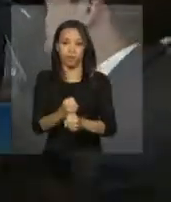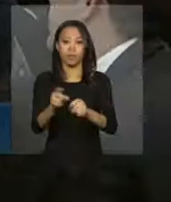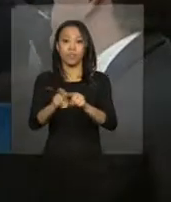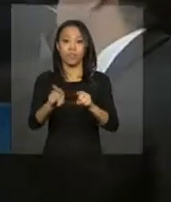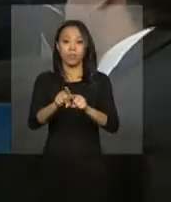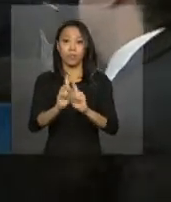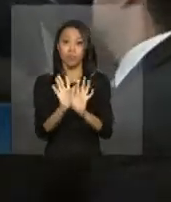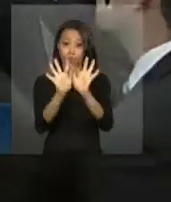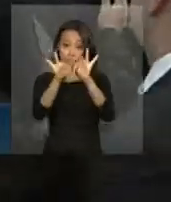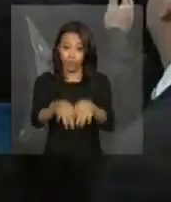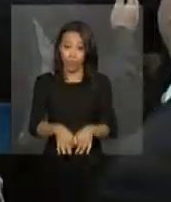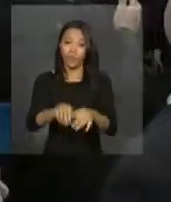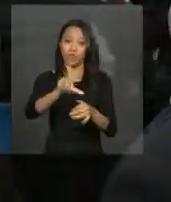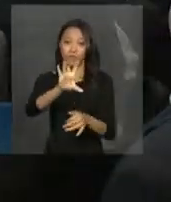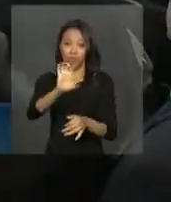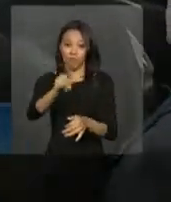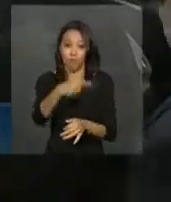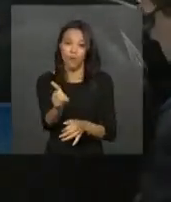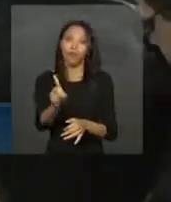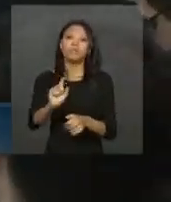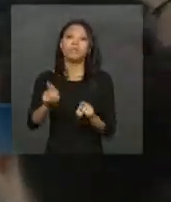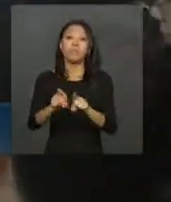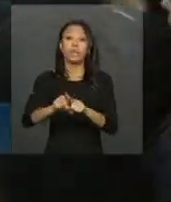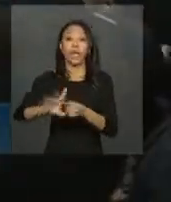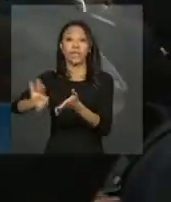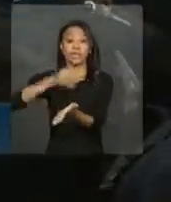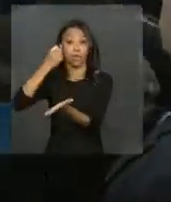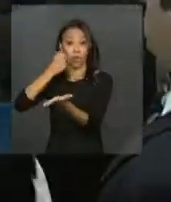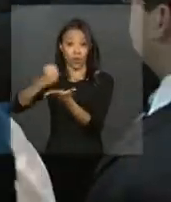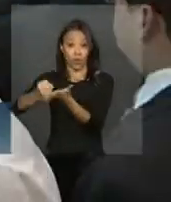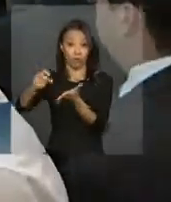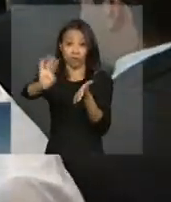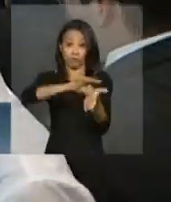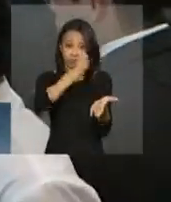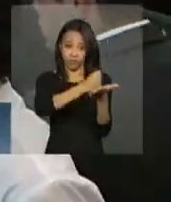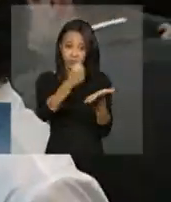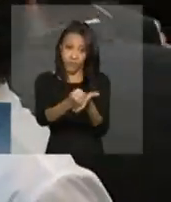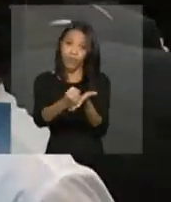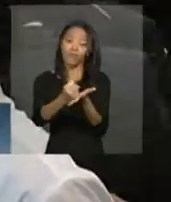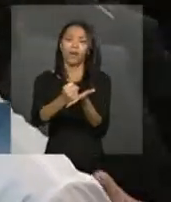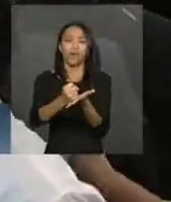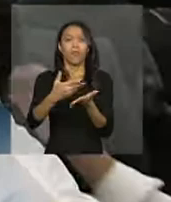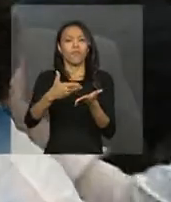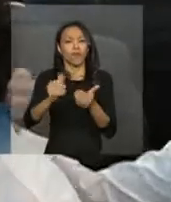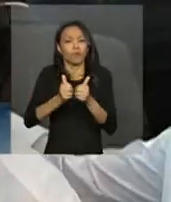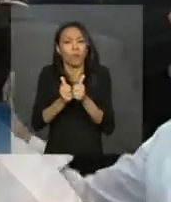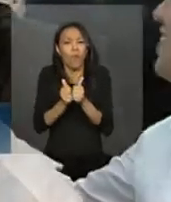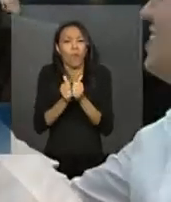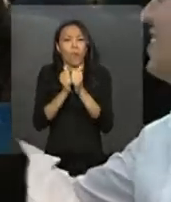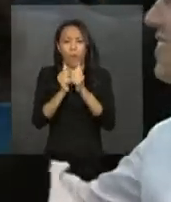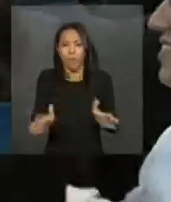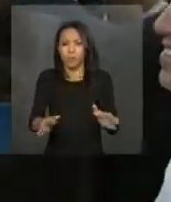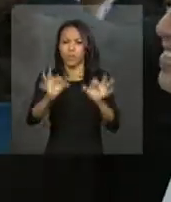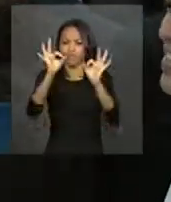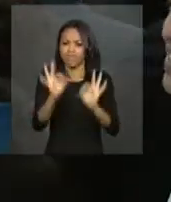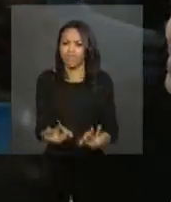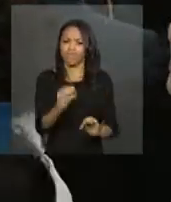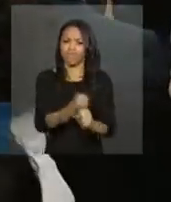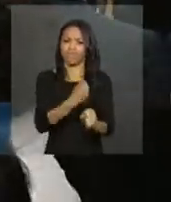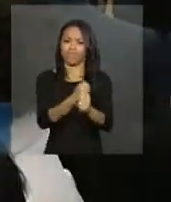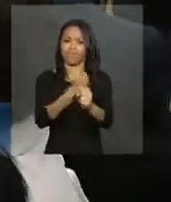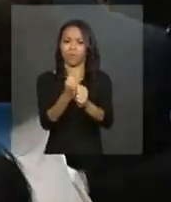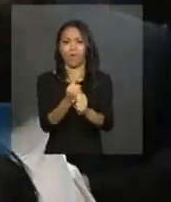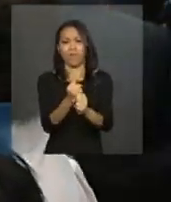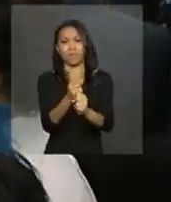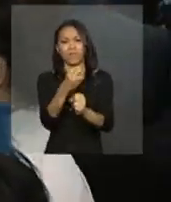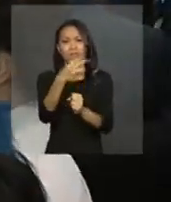desse leilão e as assinaturas de contratos as instalações devem entrar em operação entre